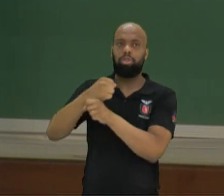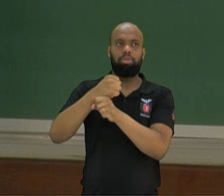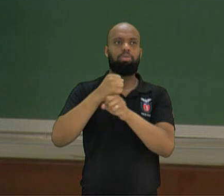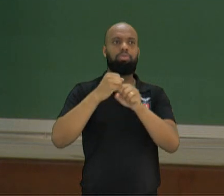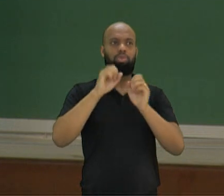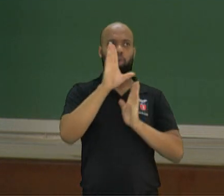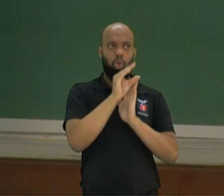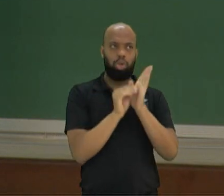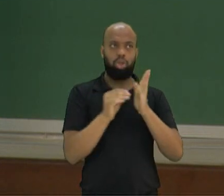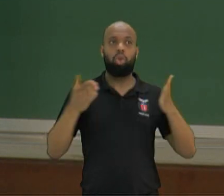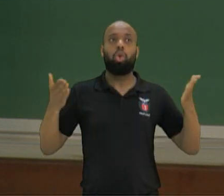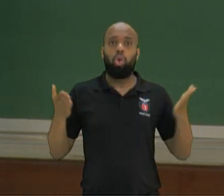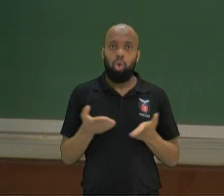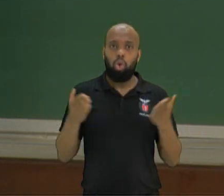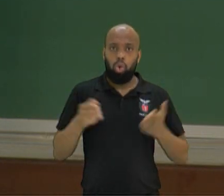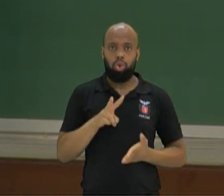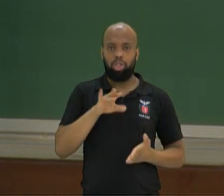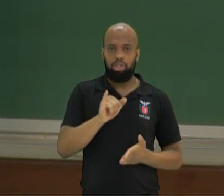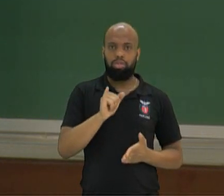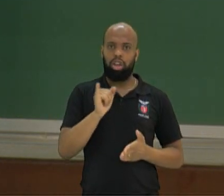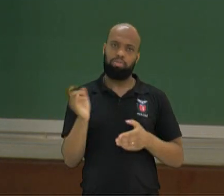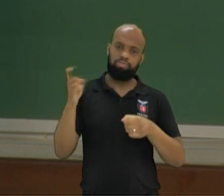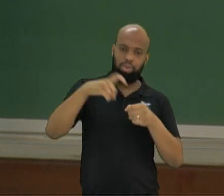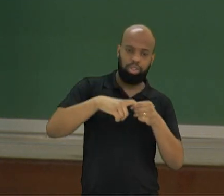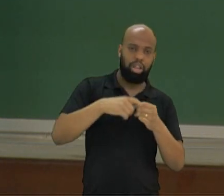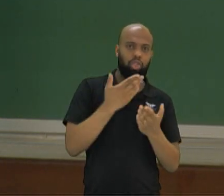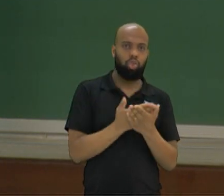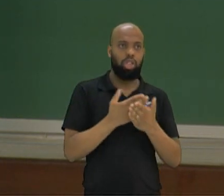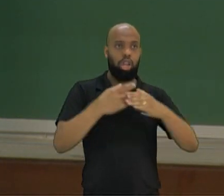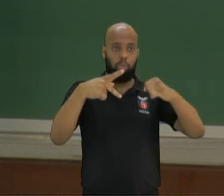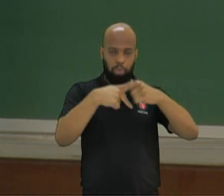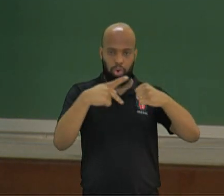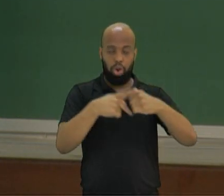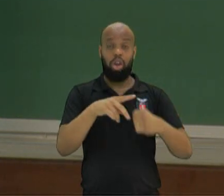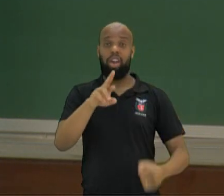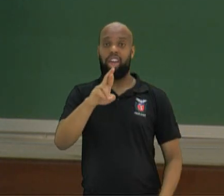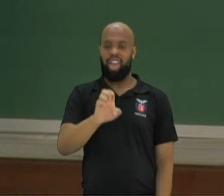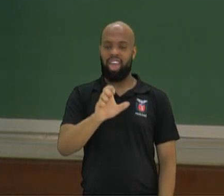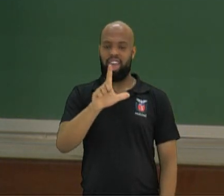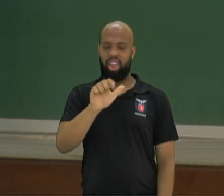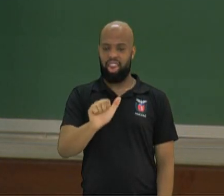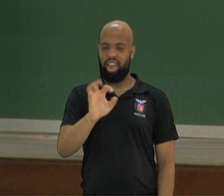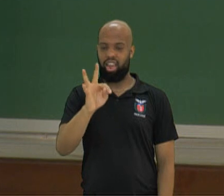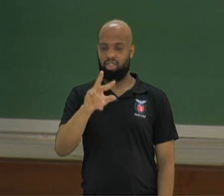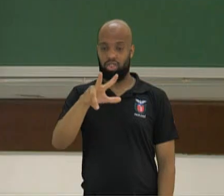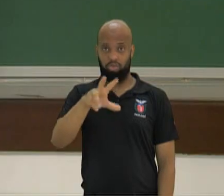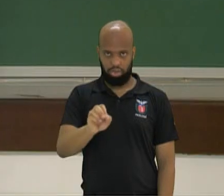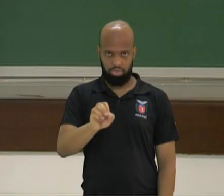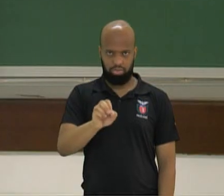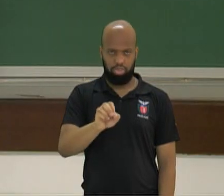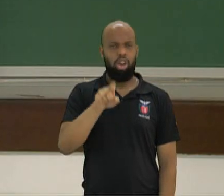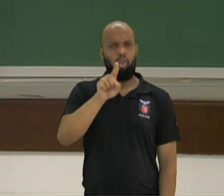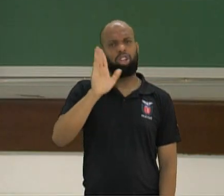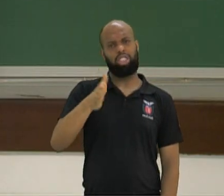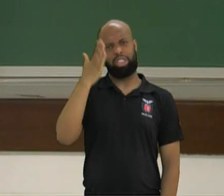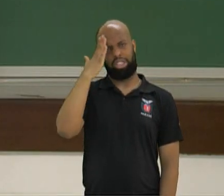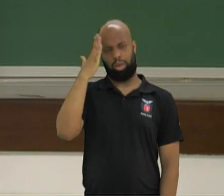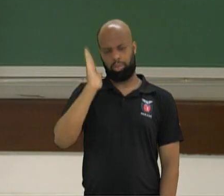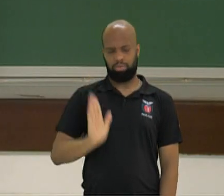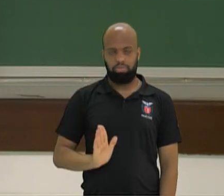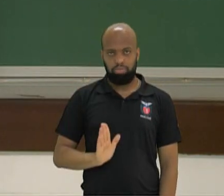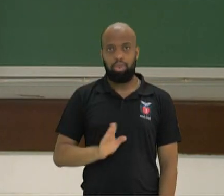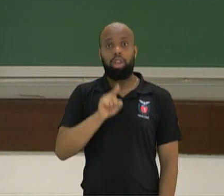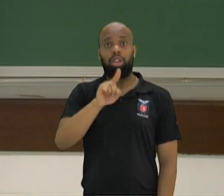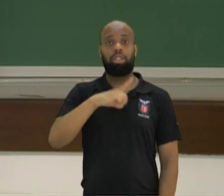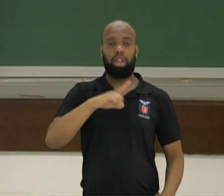bom? Hoje a gente vai retomar justamente os pronomes relativos, tá ok? Coisa que eu sei que não é novidade, tanto que teve